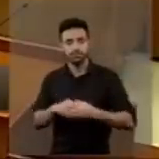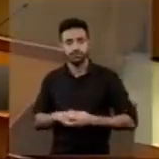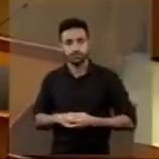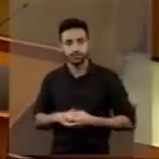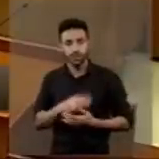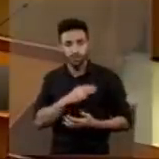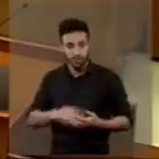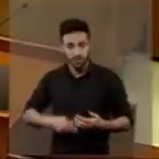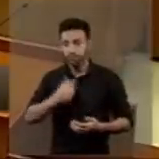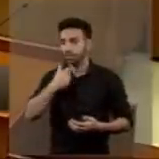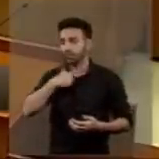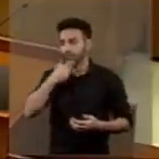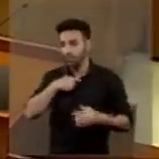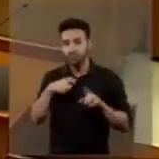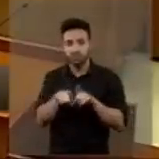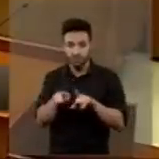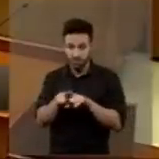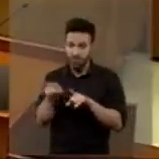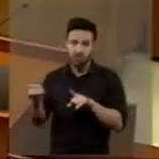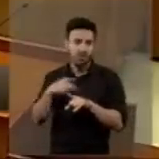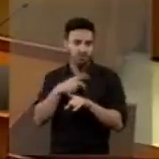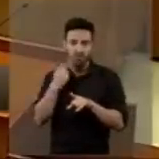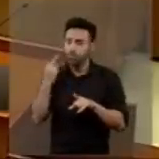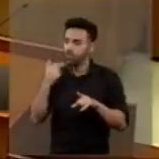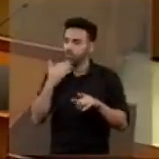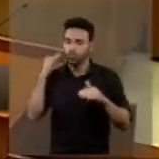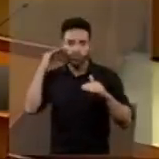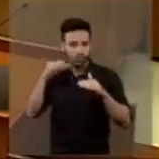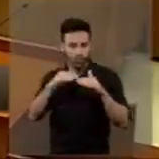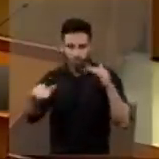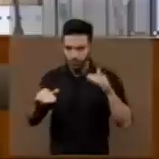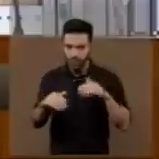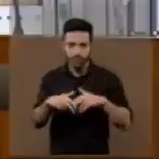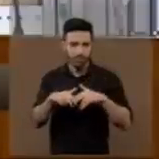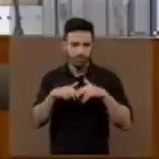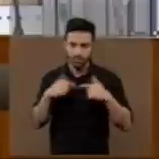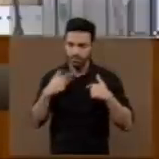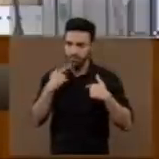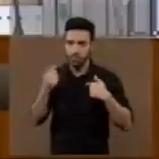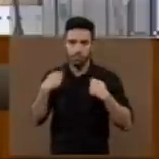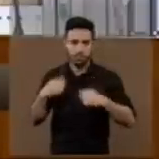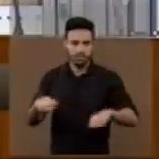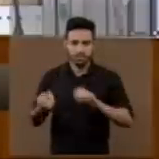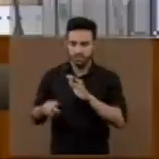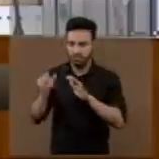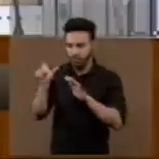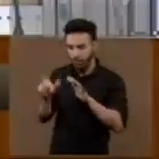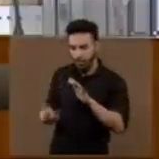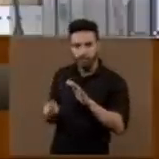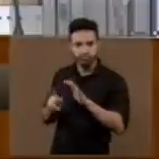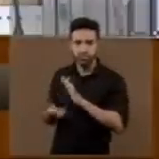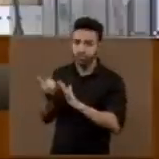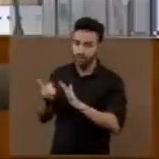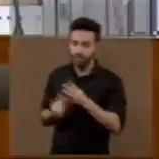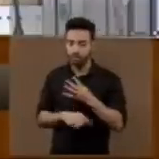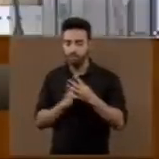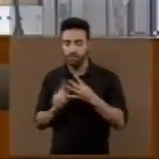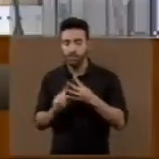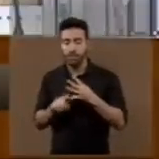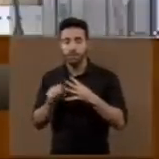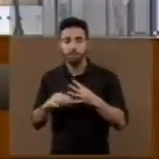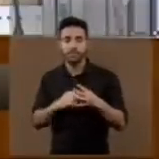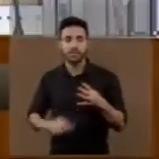ministro Lewandowski, que considerava improcedente e, portanto, desnecessárias, o